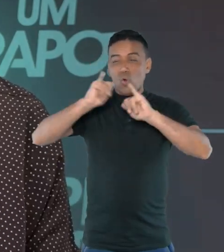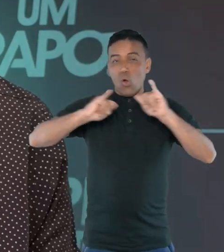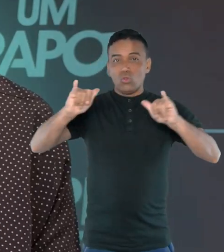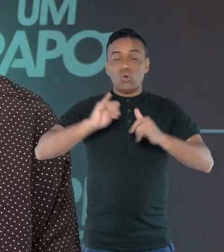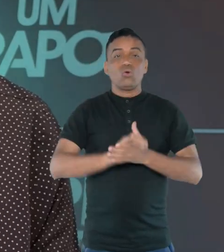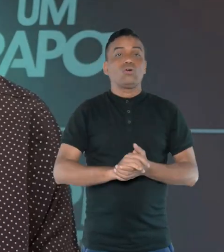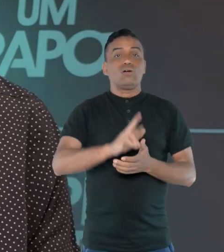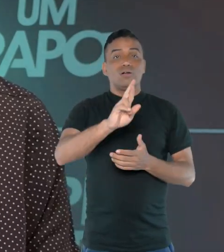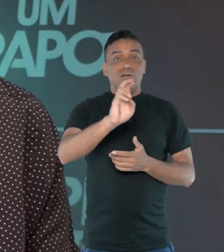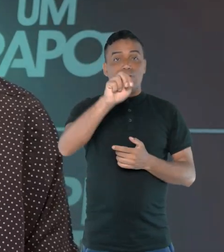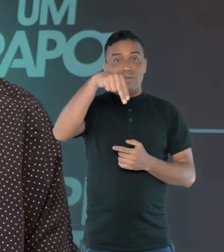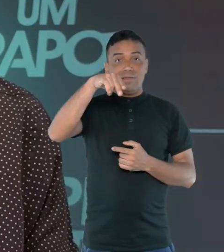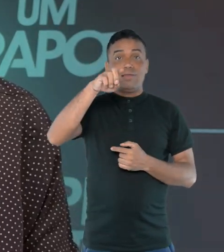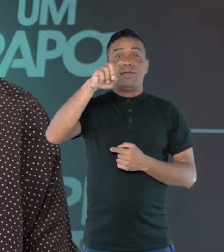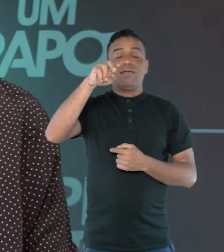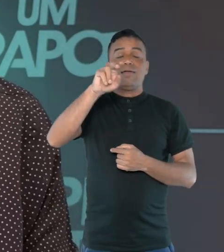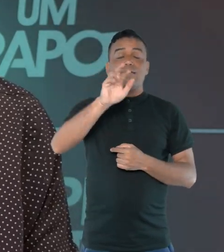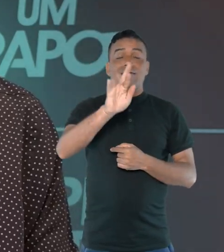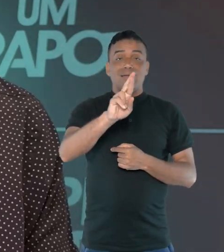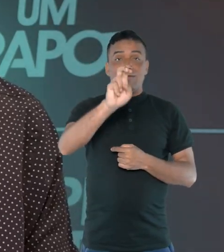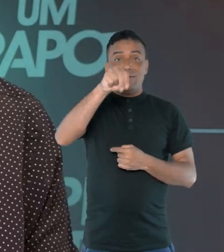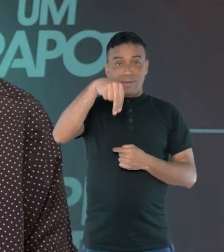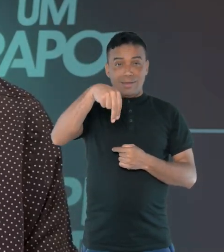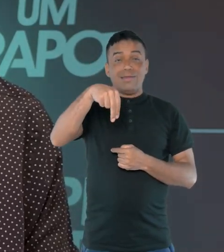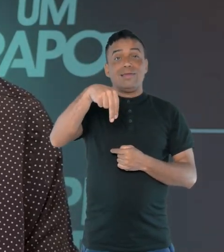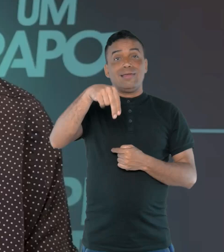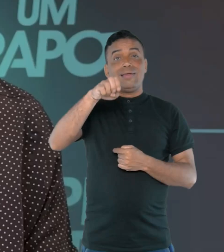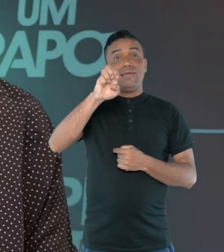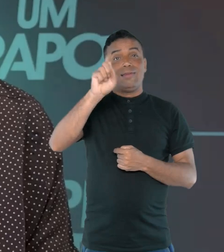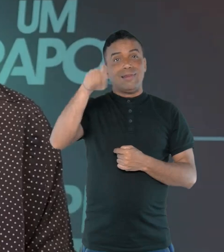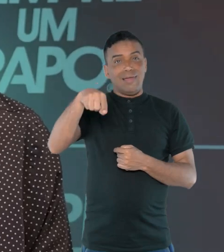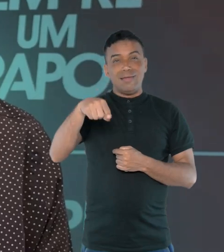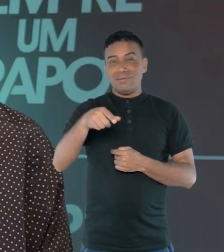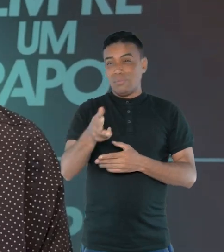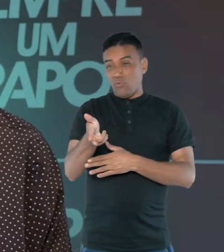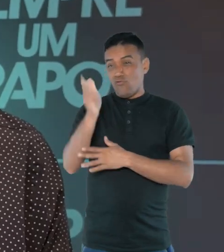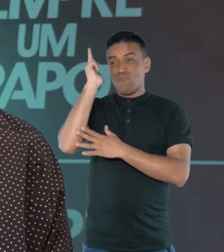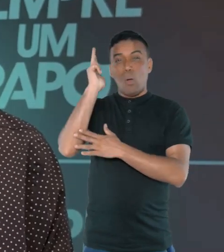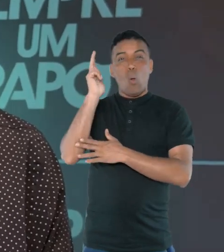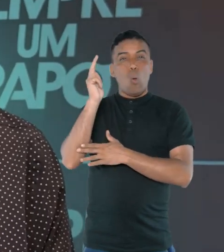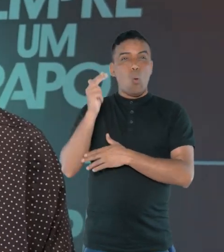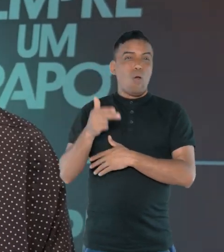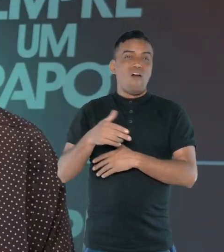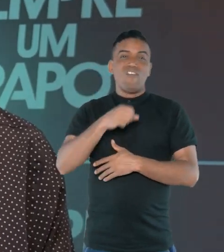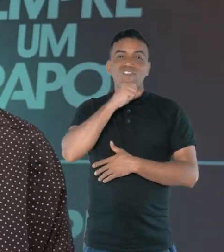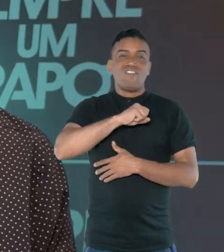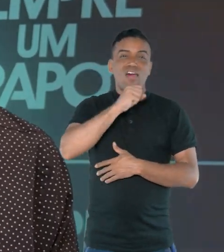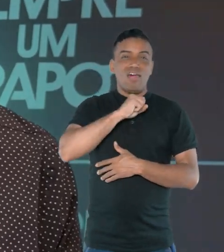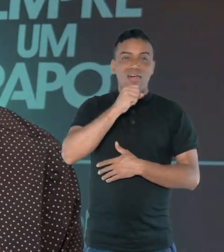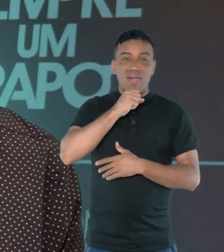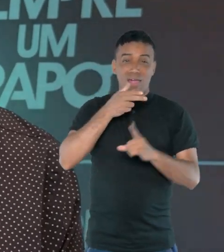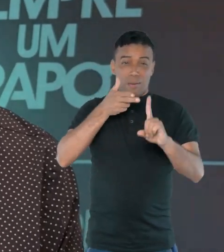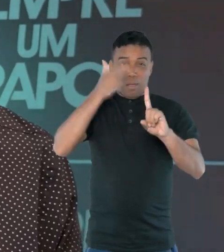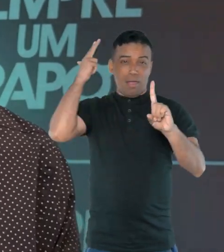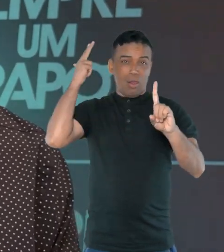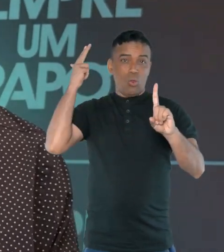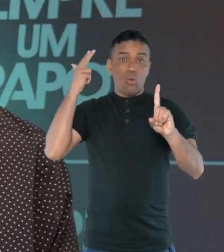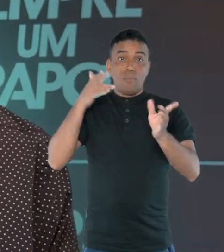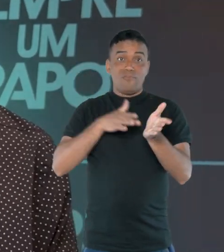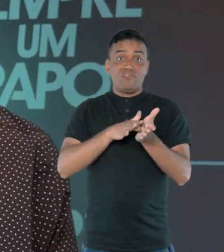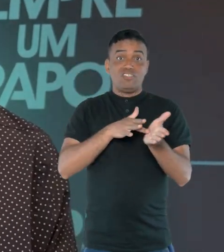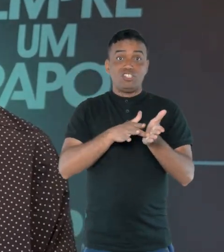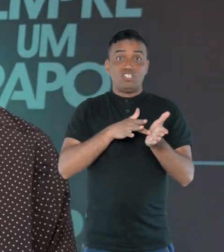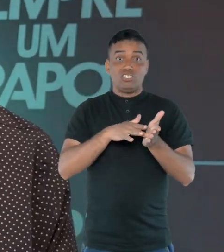E Renê propôs pagar o dobro se o moleque filmasse o tiro bem dado na fuça do velho, que fingisse roubo, para